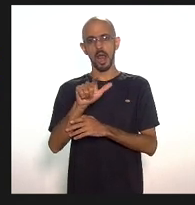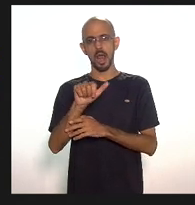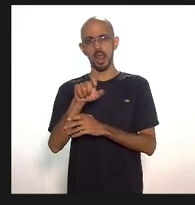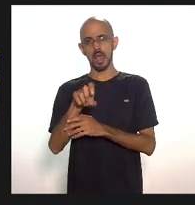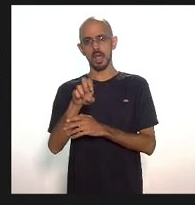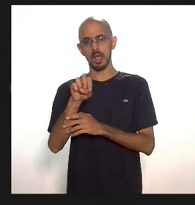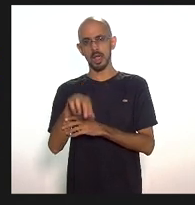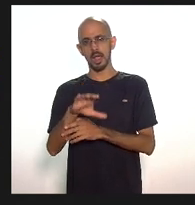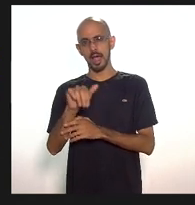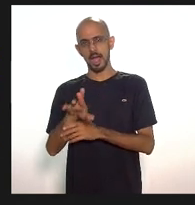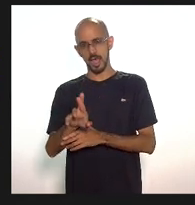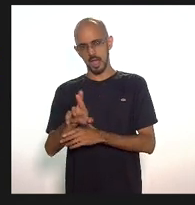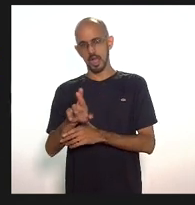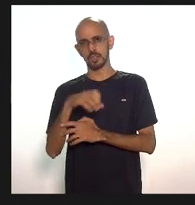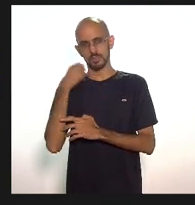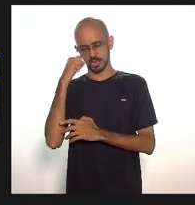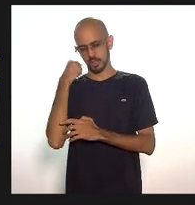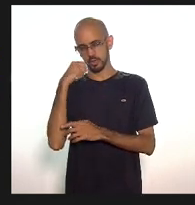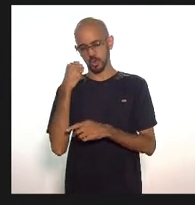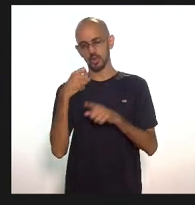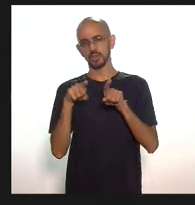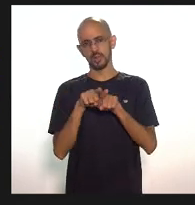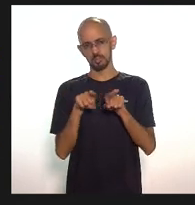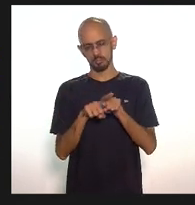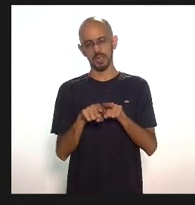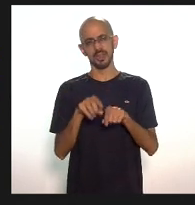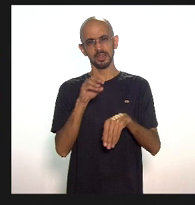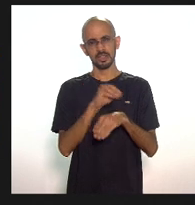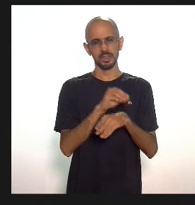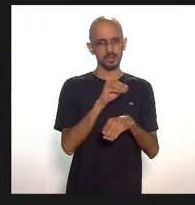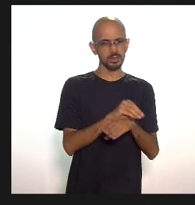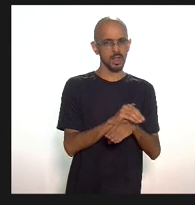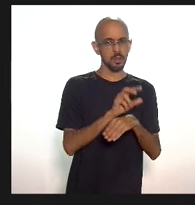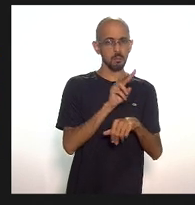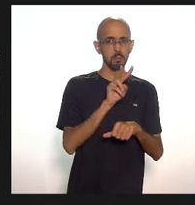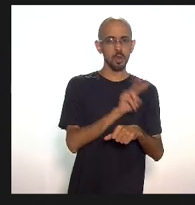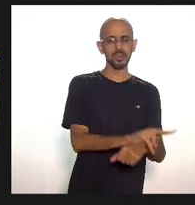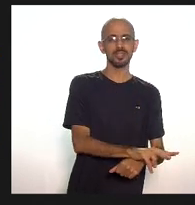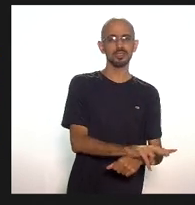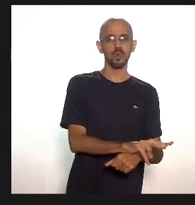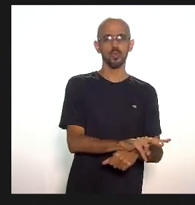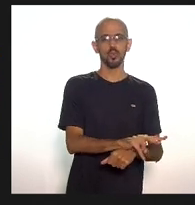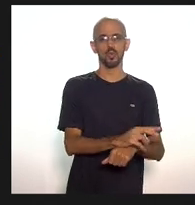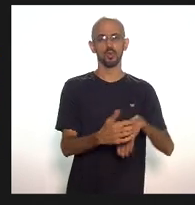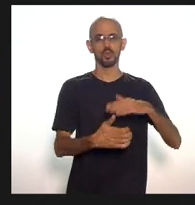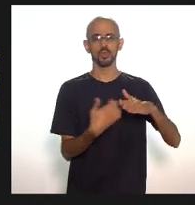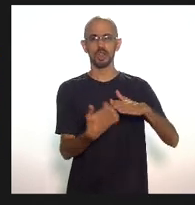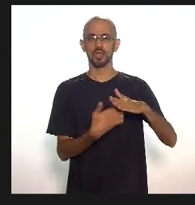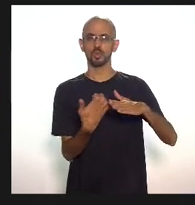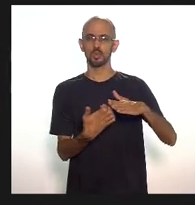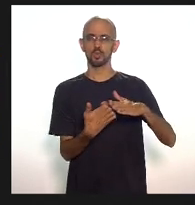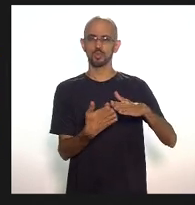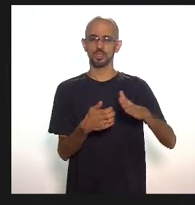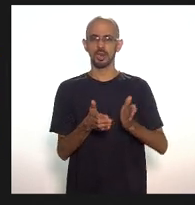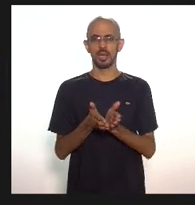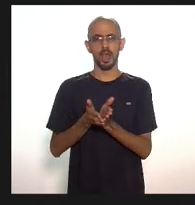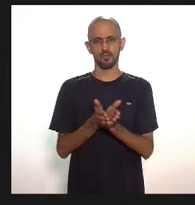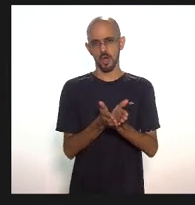de preservar um pouco mais a indústria naval brasileira. Nós temos o artigo 5º,